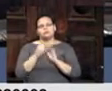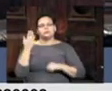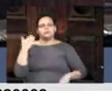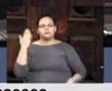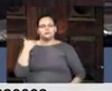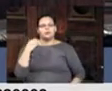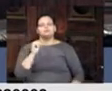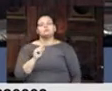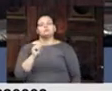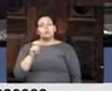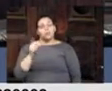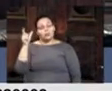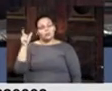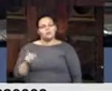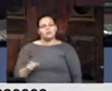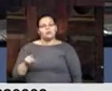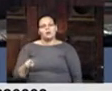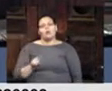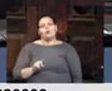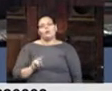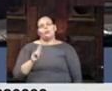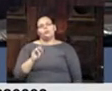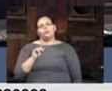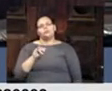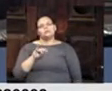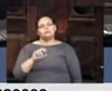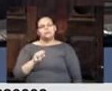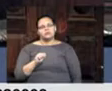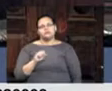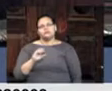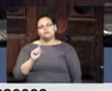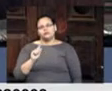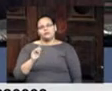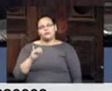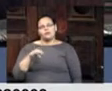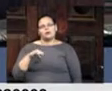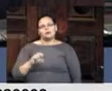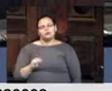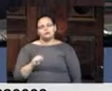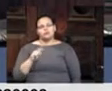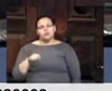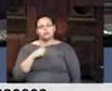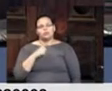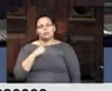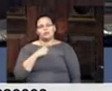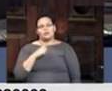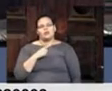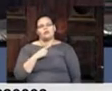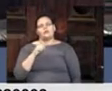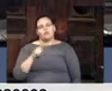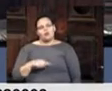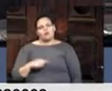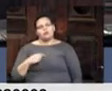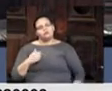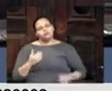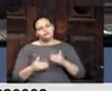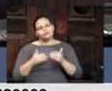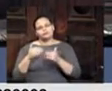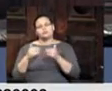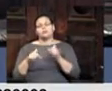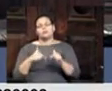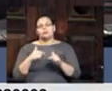aqui me refiro a Ulisses Guimarães, que teve uma longa trajetória na